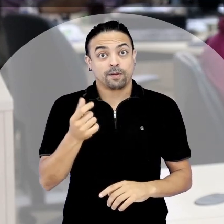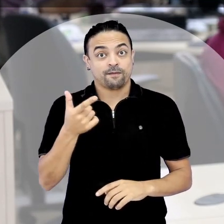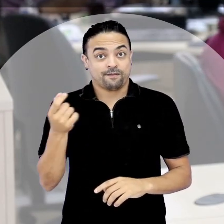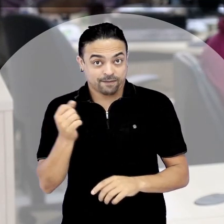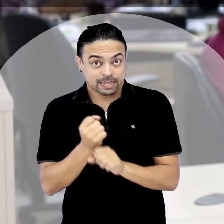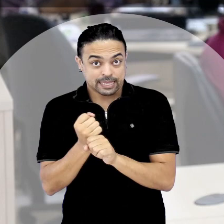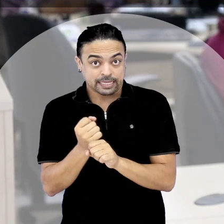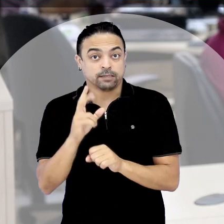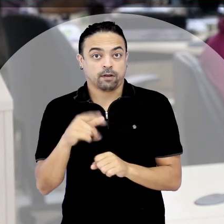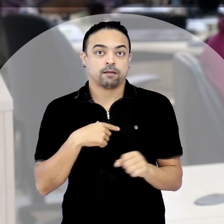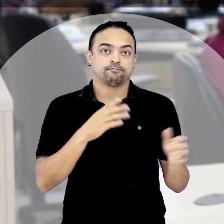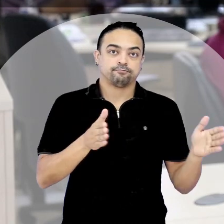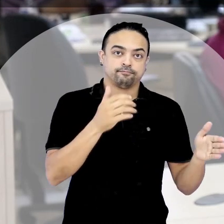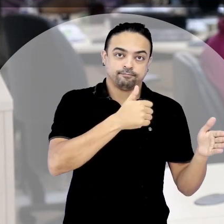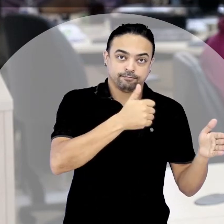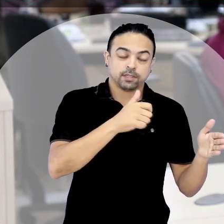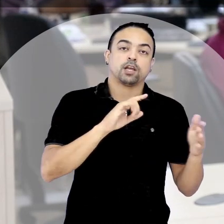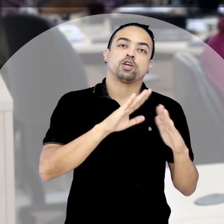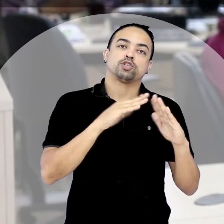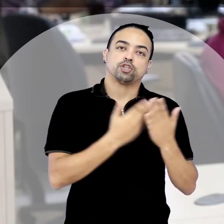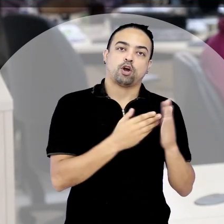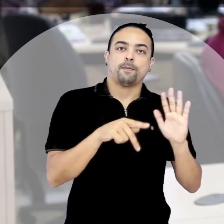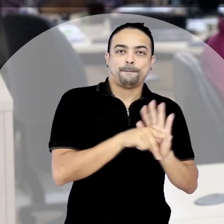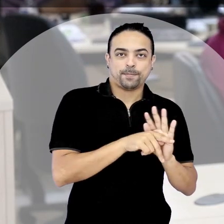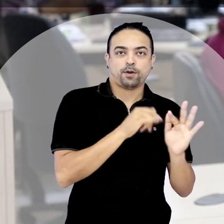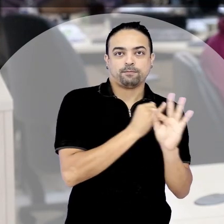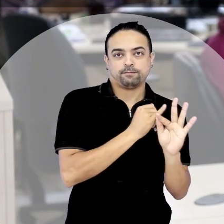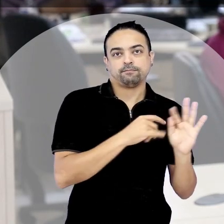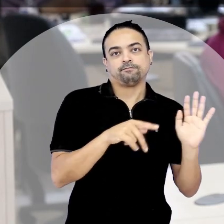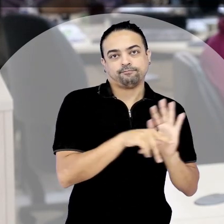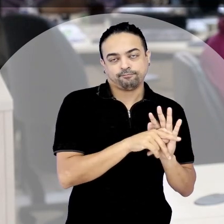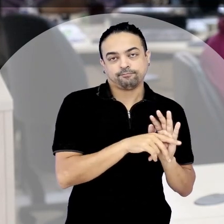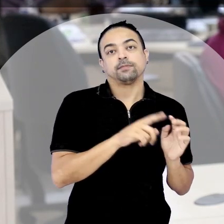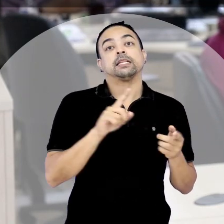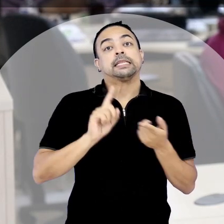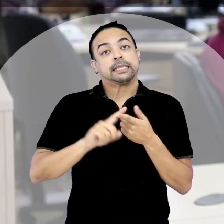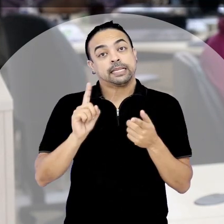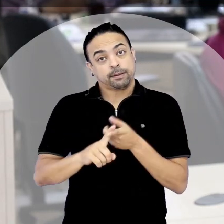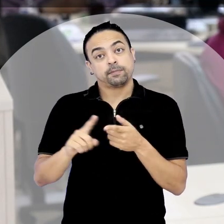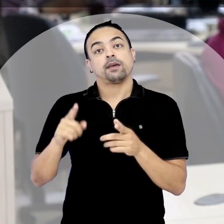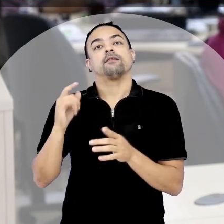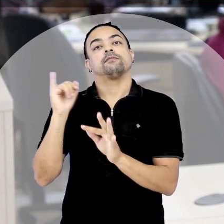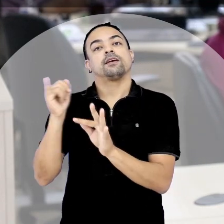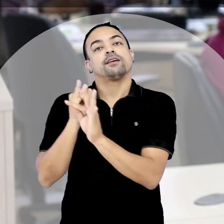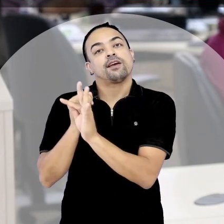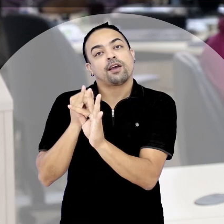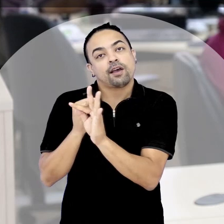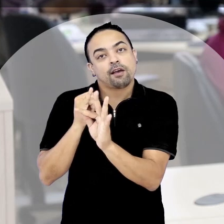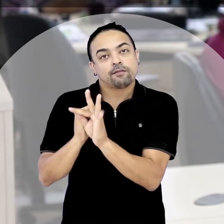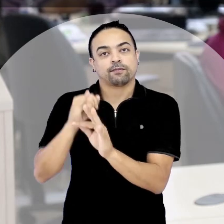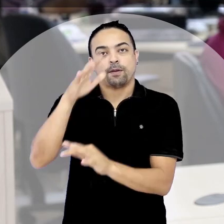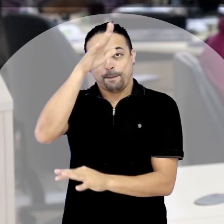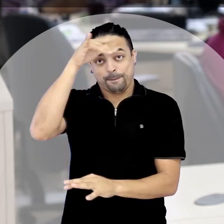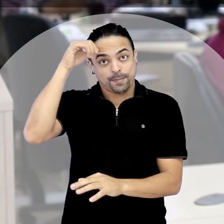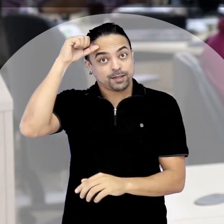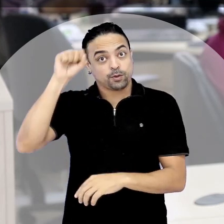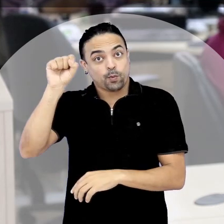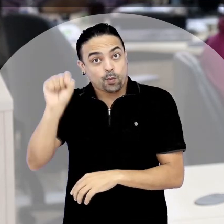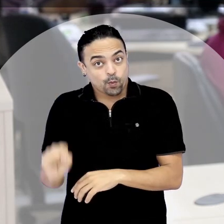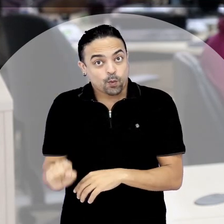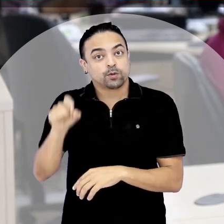realizado em duas etapas a primeira na escola do candidato ea segunda no campus de cuiabá do instituto federal do mato grosso